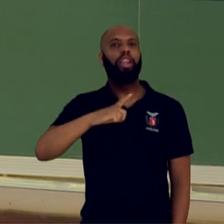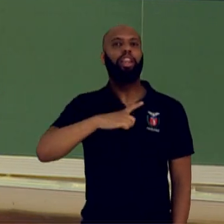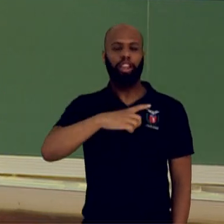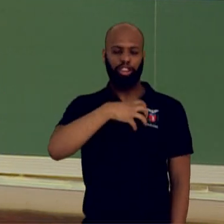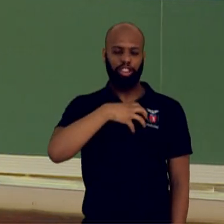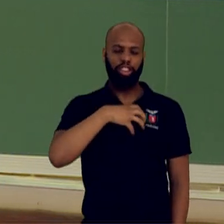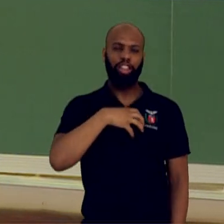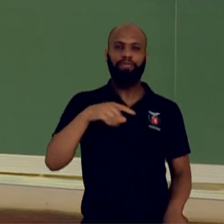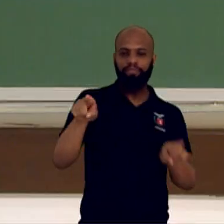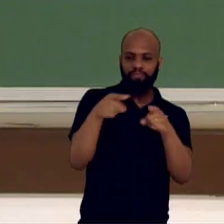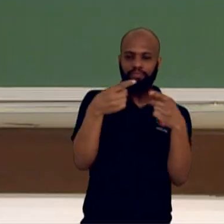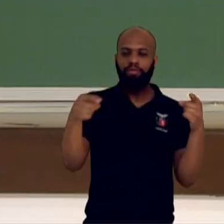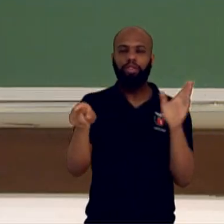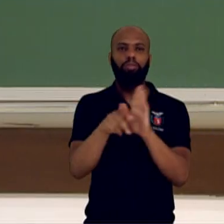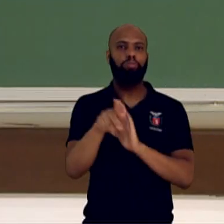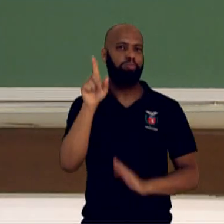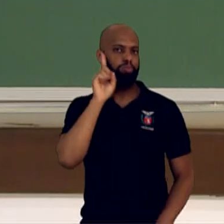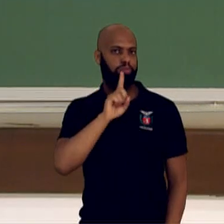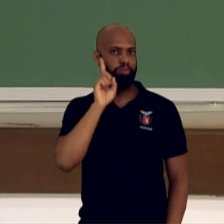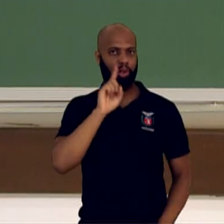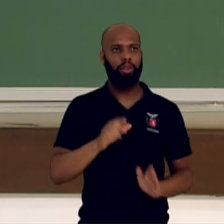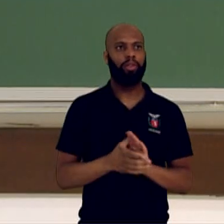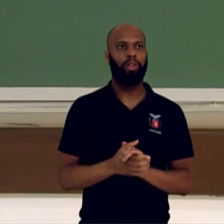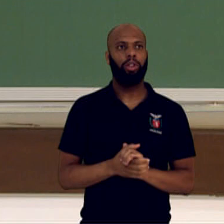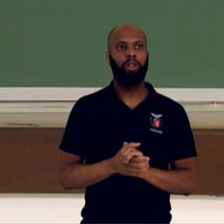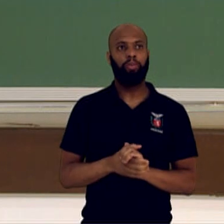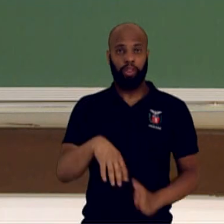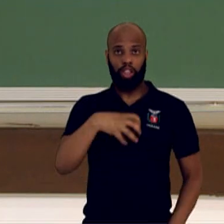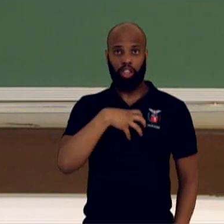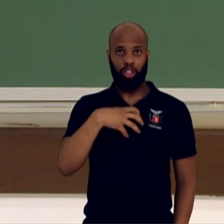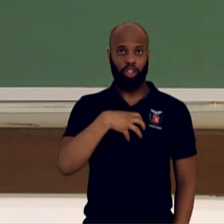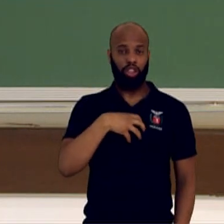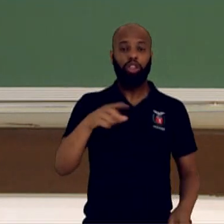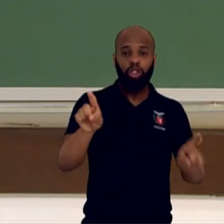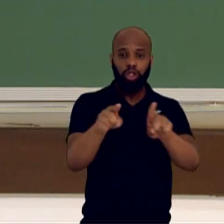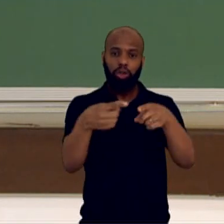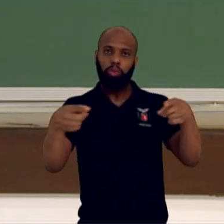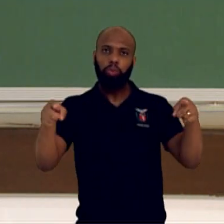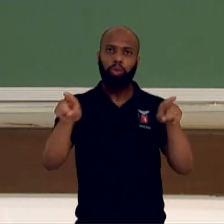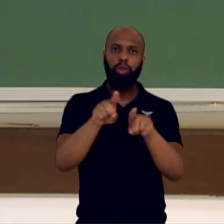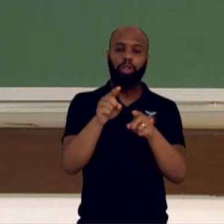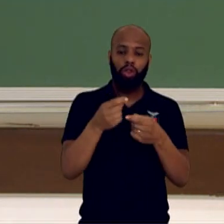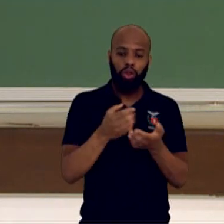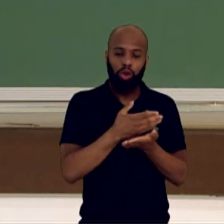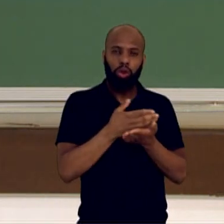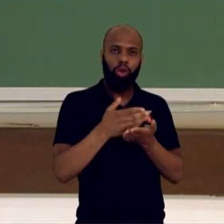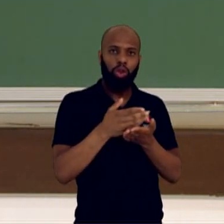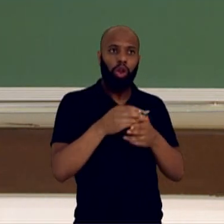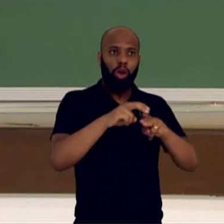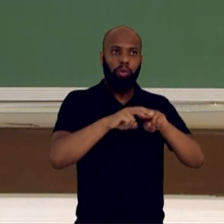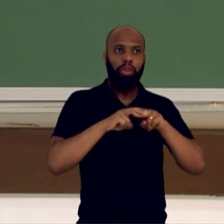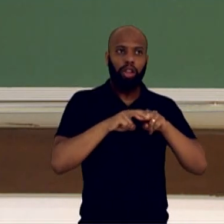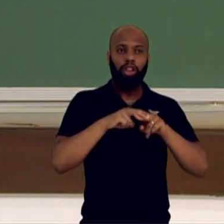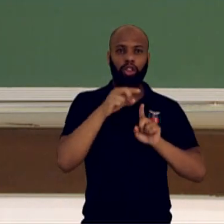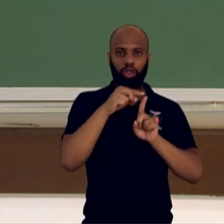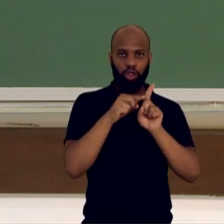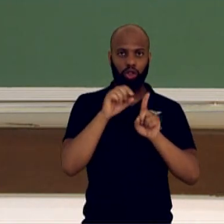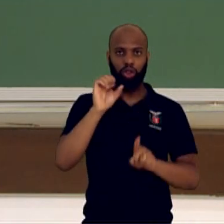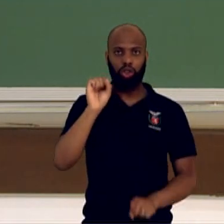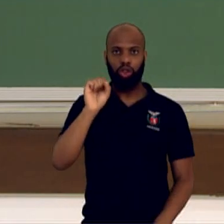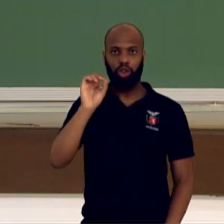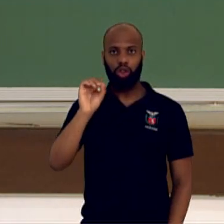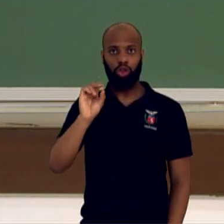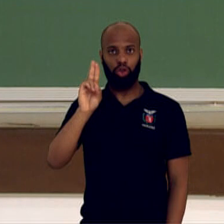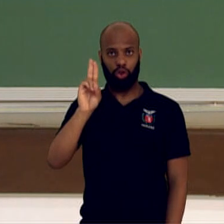os americanos primeiramente. E que esse estilo de música originou-se a partir do soul music. Muito